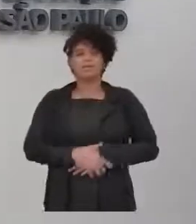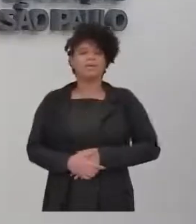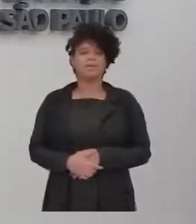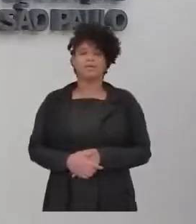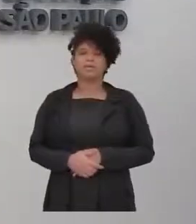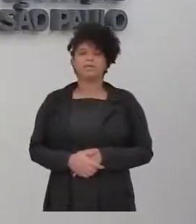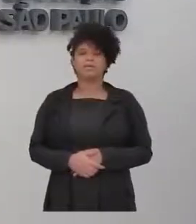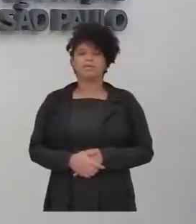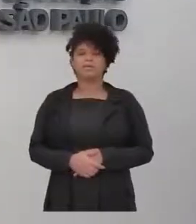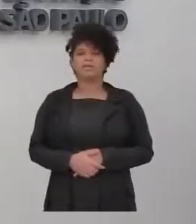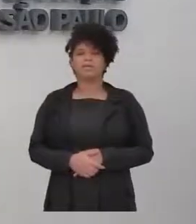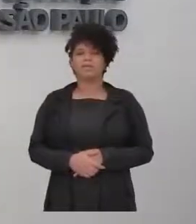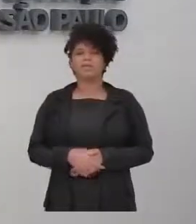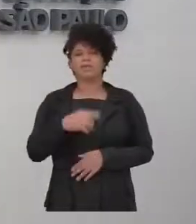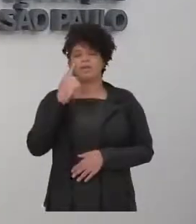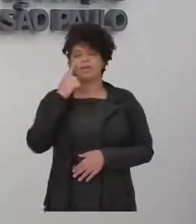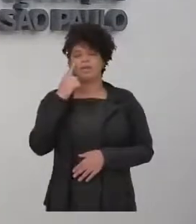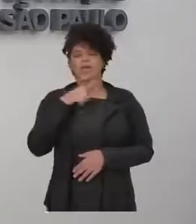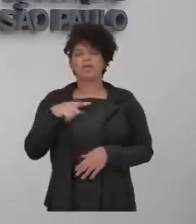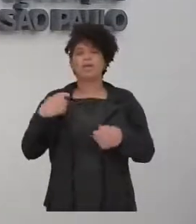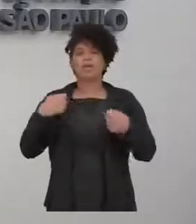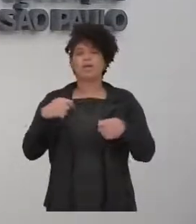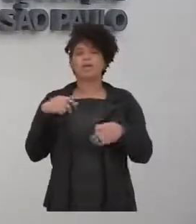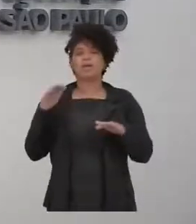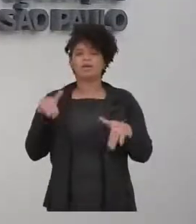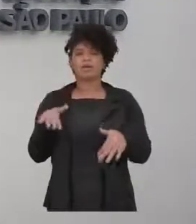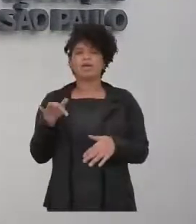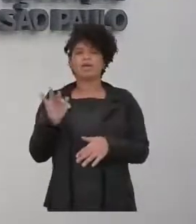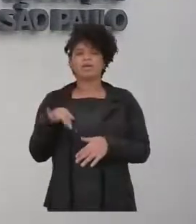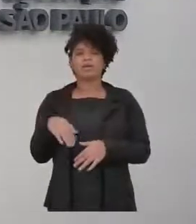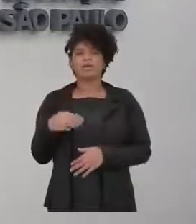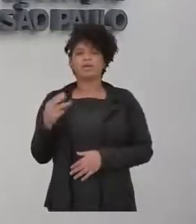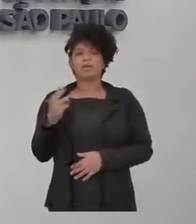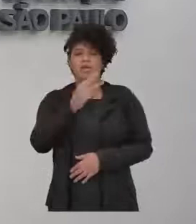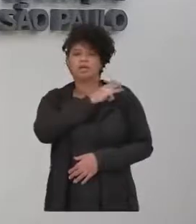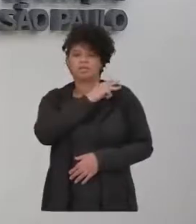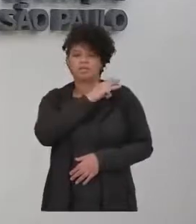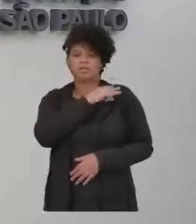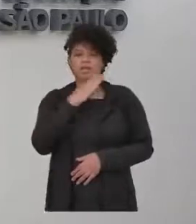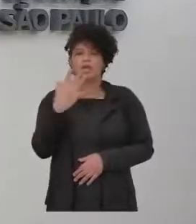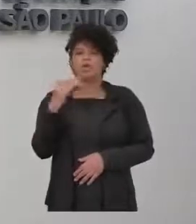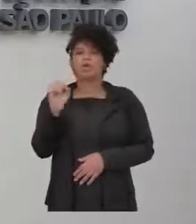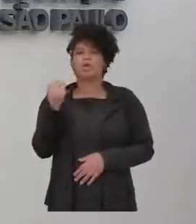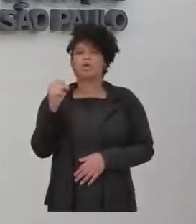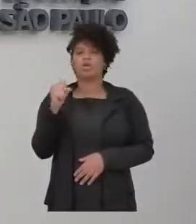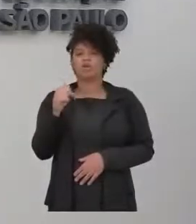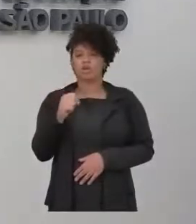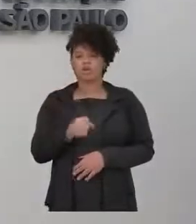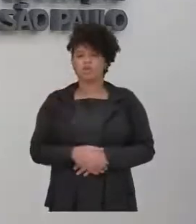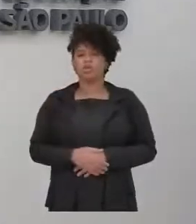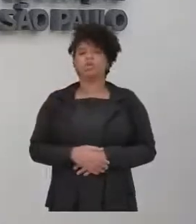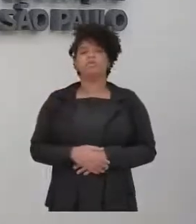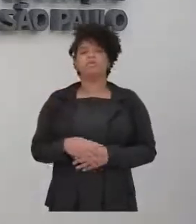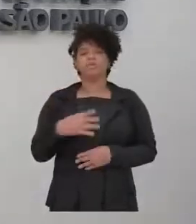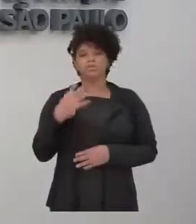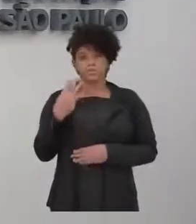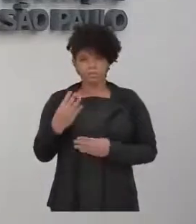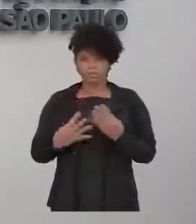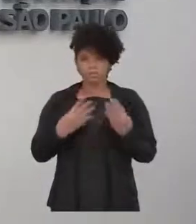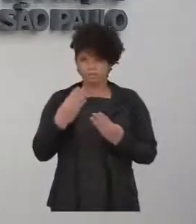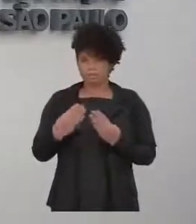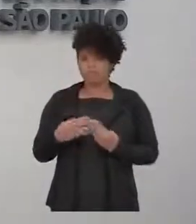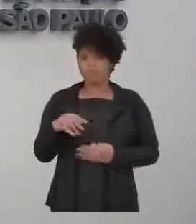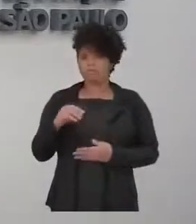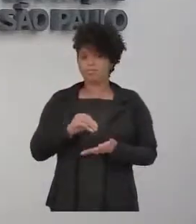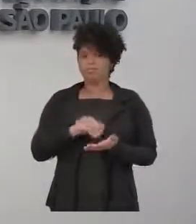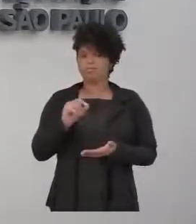série, por favor. Então, no mínimo que você tem até o final da terceira série são os 48 bimestres. Então, olha só, daqui para o final da terceira série faltam